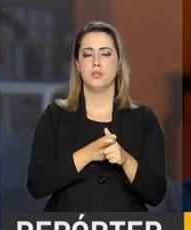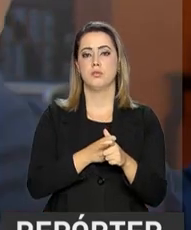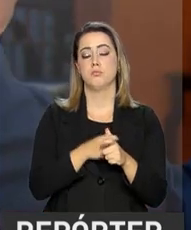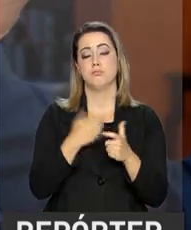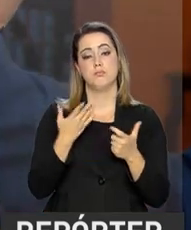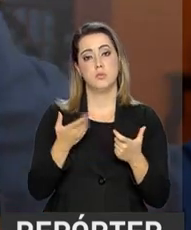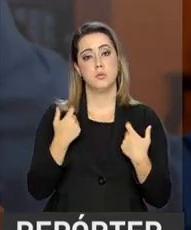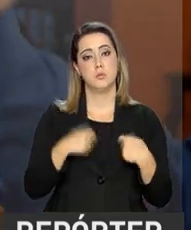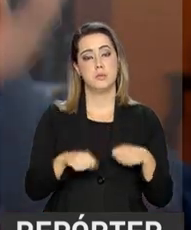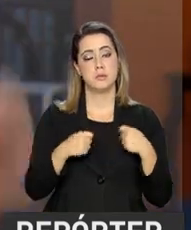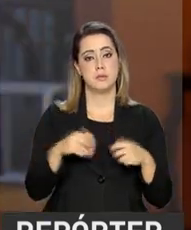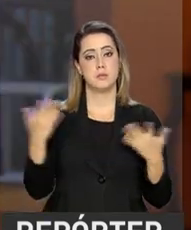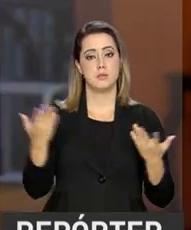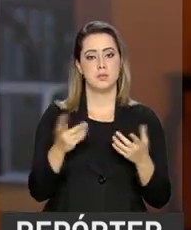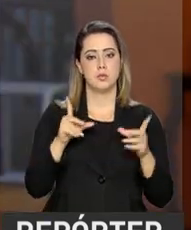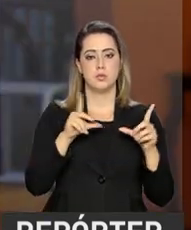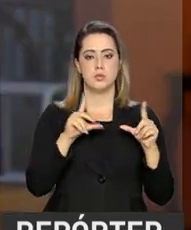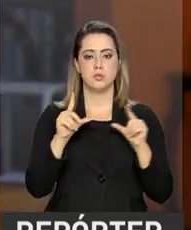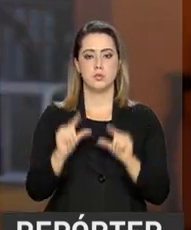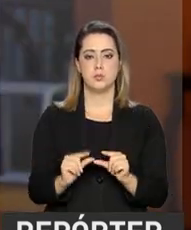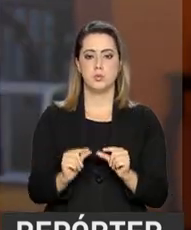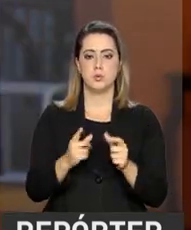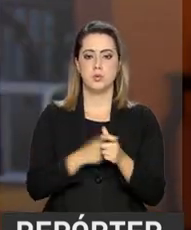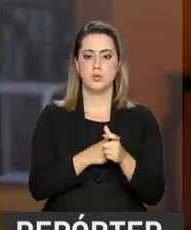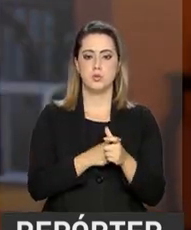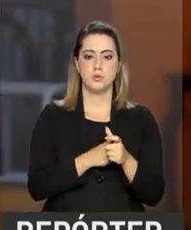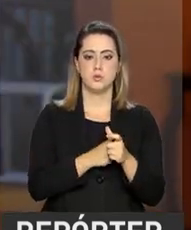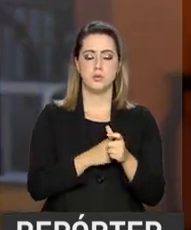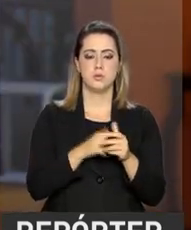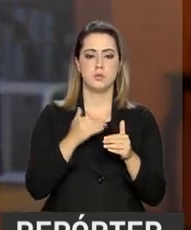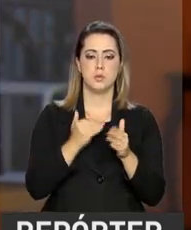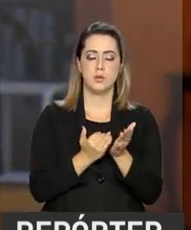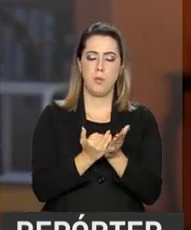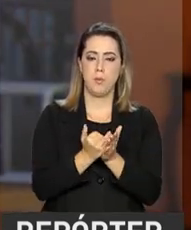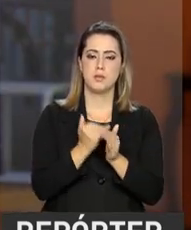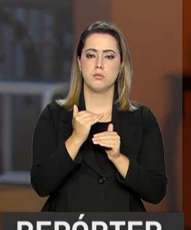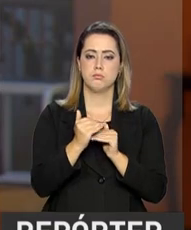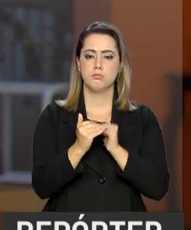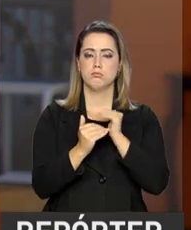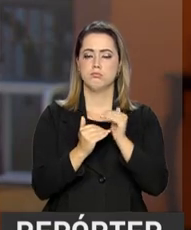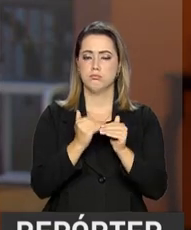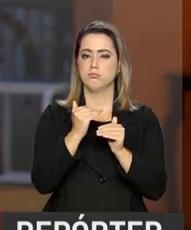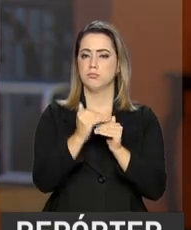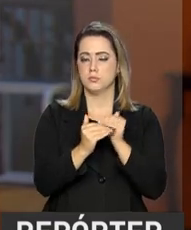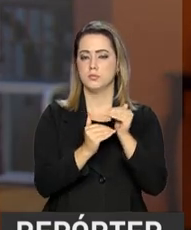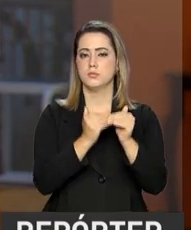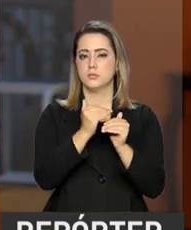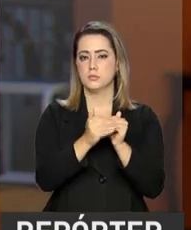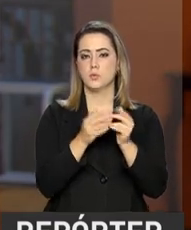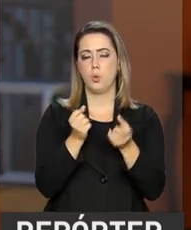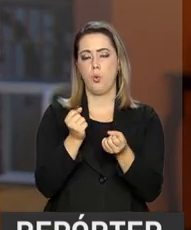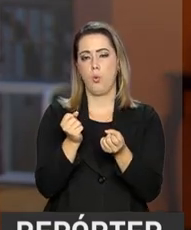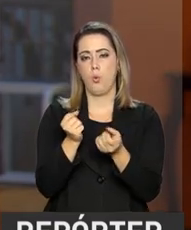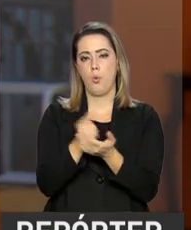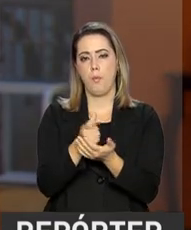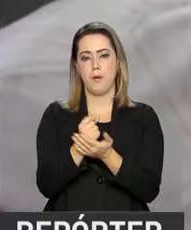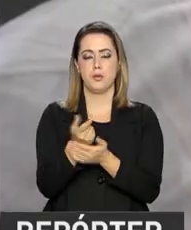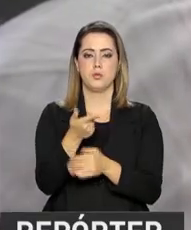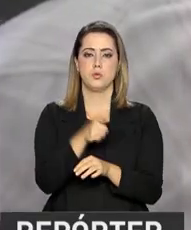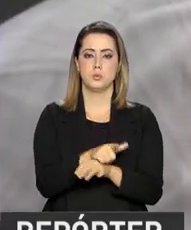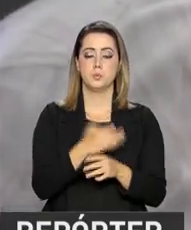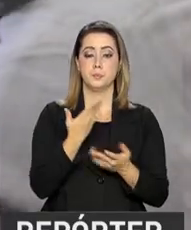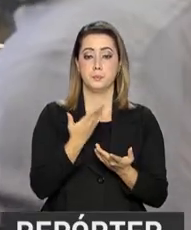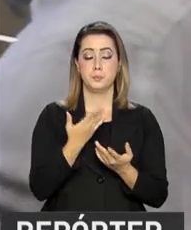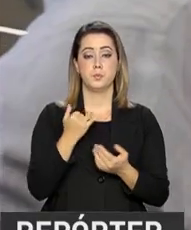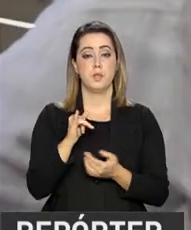Então, elas precisam reduzir o seu endividamento para começarem a consumir e investir novamente.